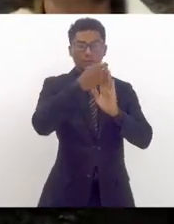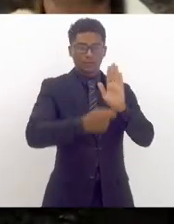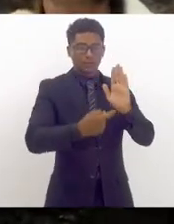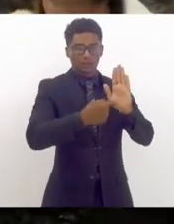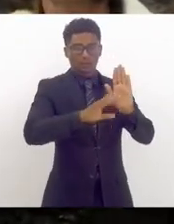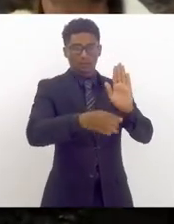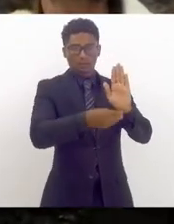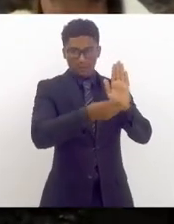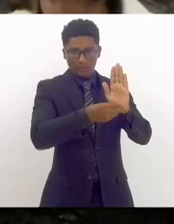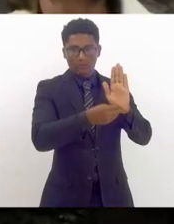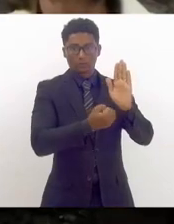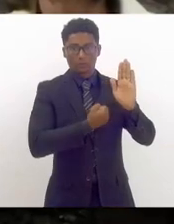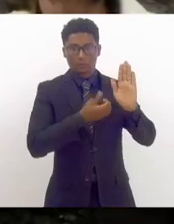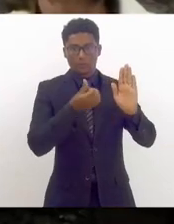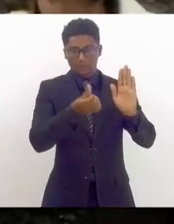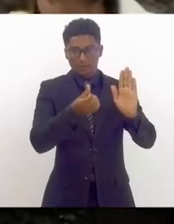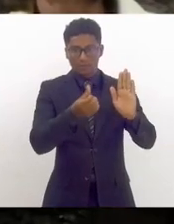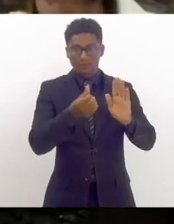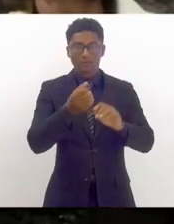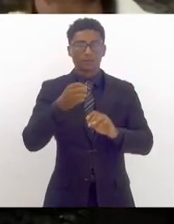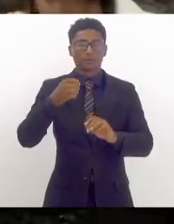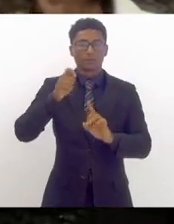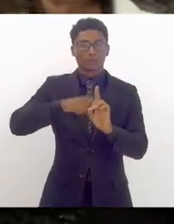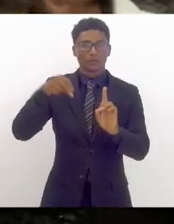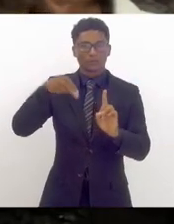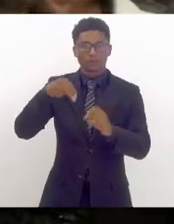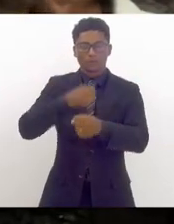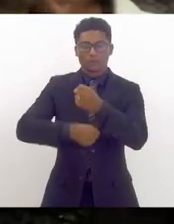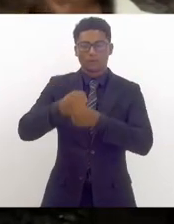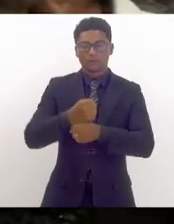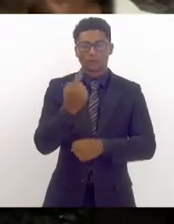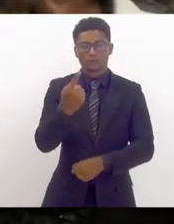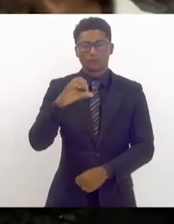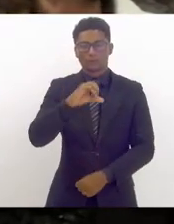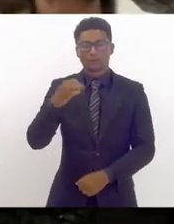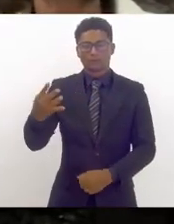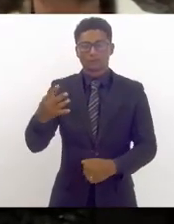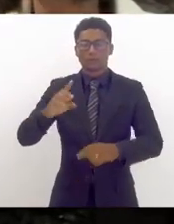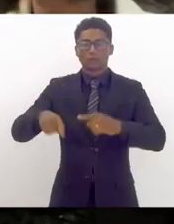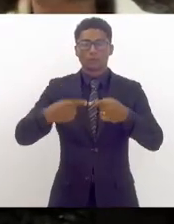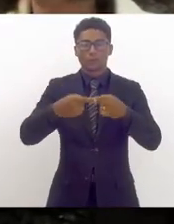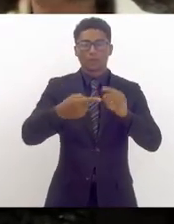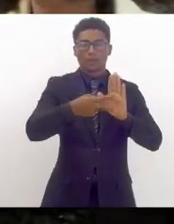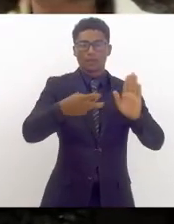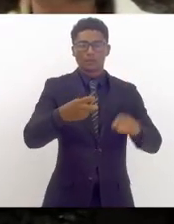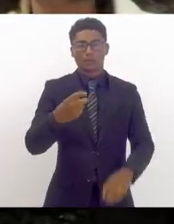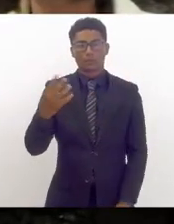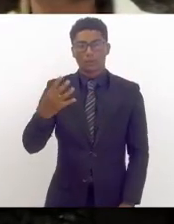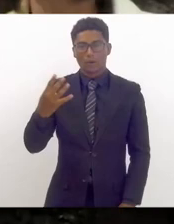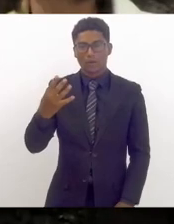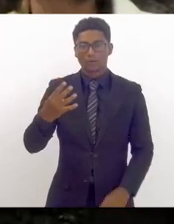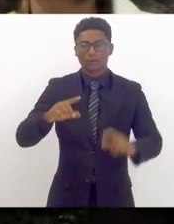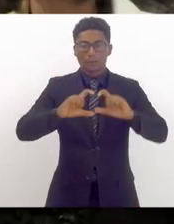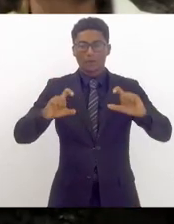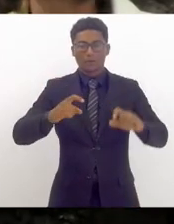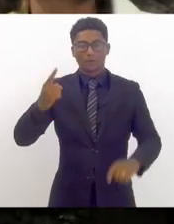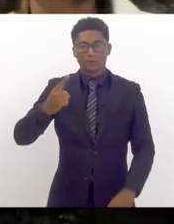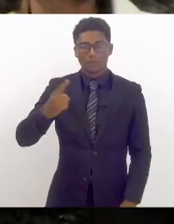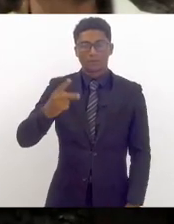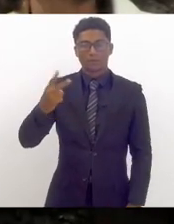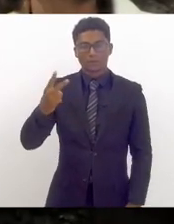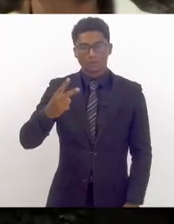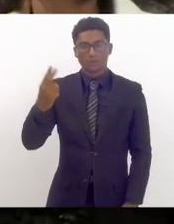Constitucional 6 de novembro de 94, combinado com o artigo 4º, parágrafos 1º, 2º, 3º e 4º do